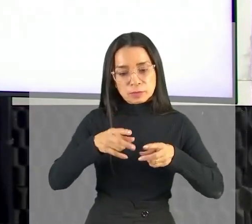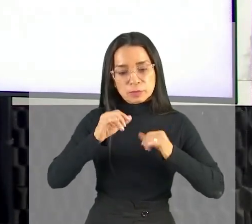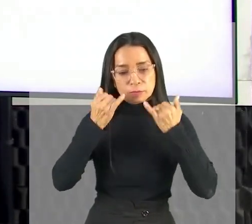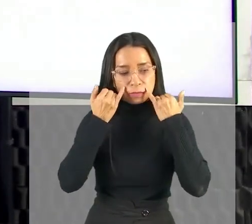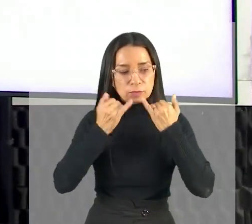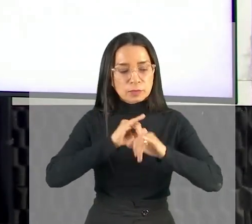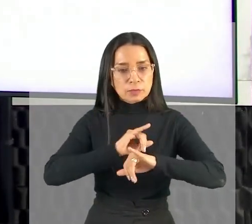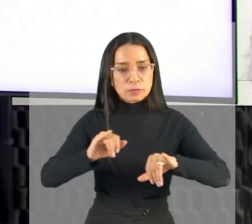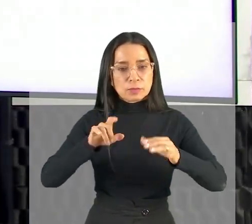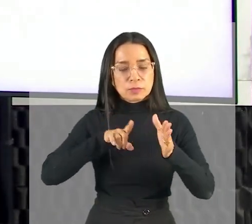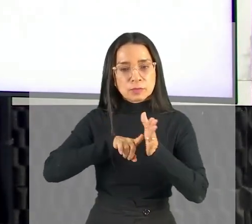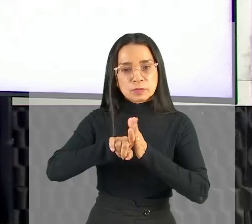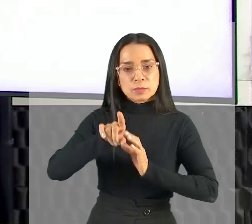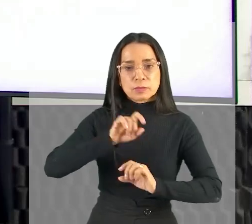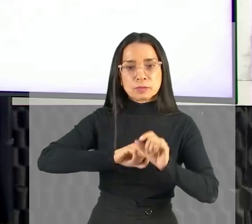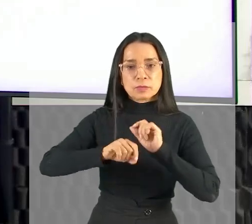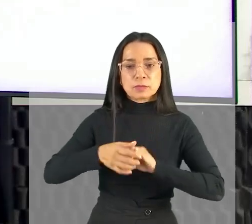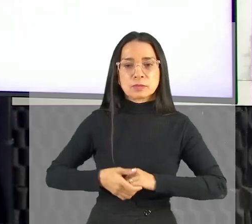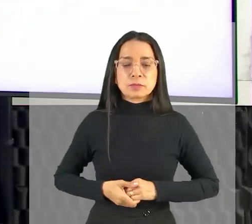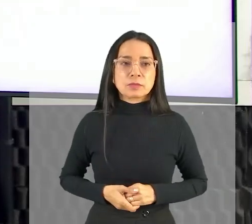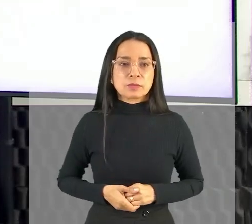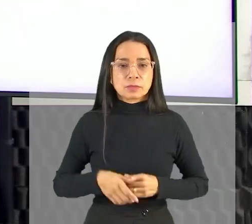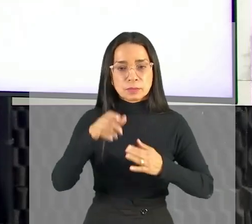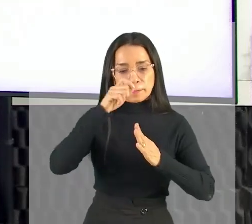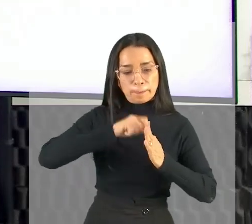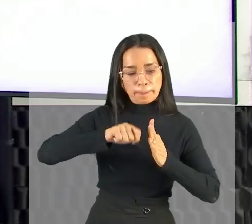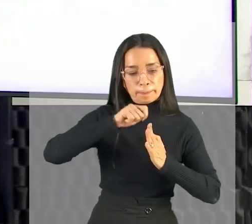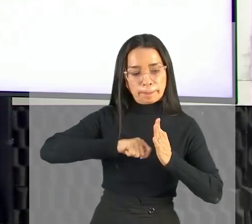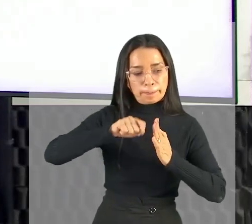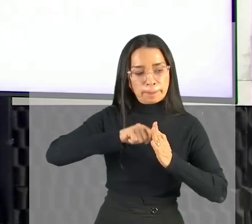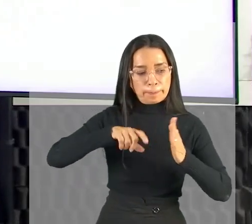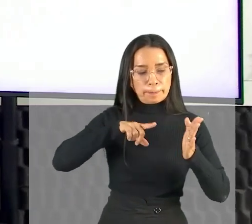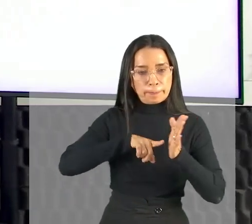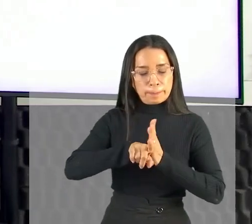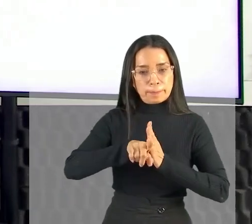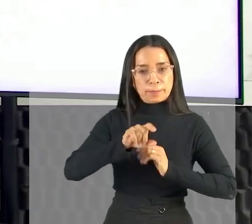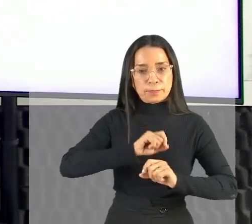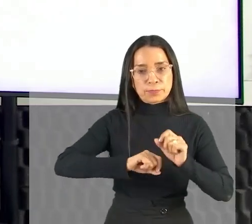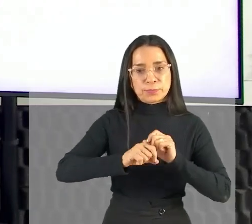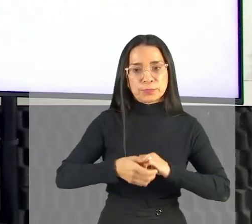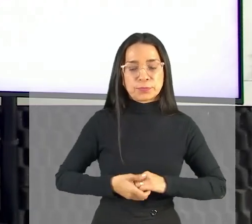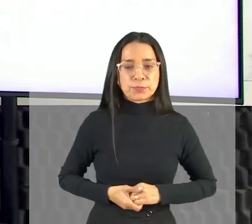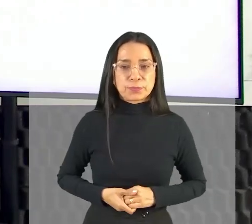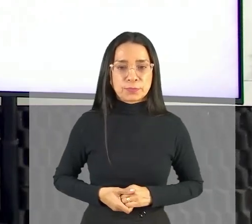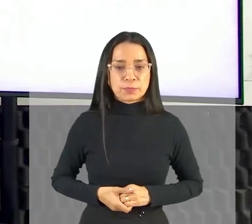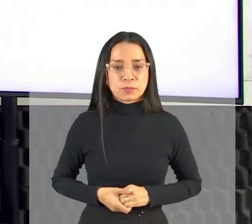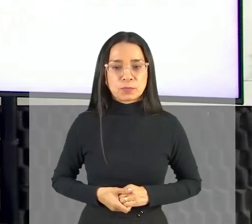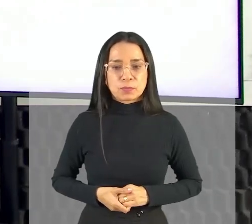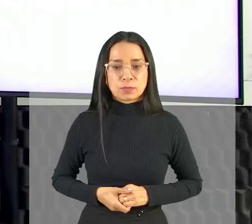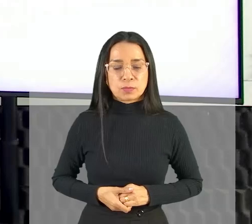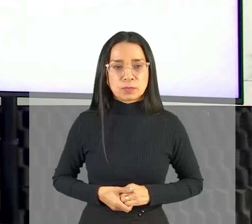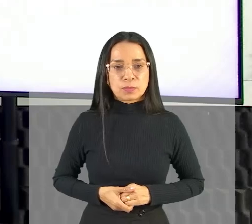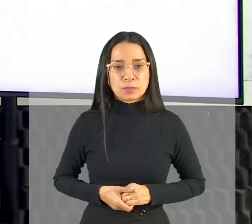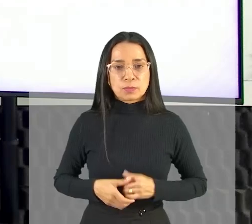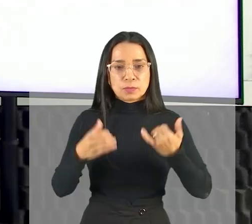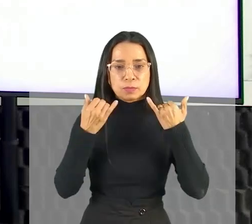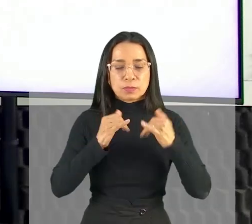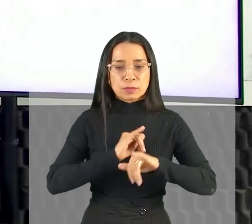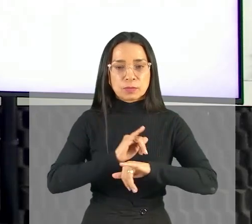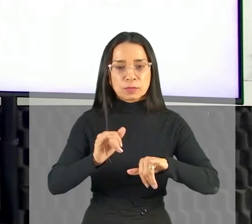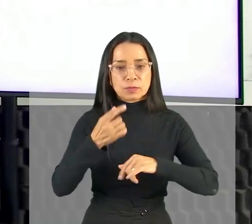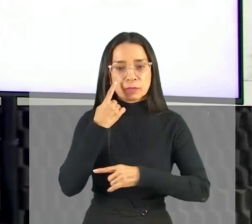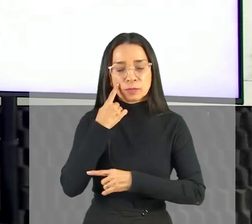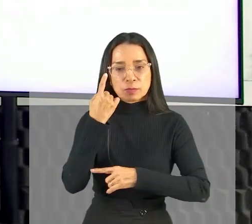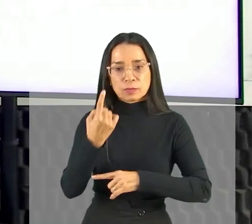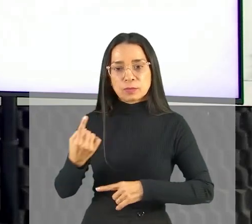da questão escrever a questão eh desculpa essas informações olhando